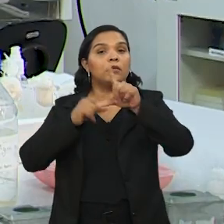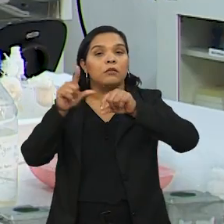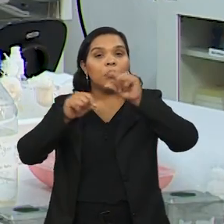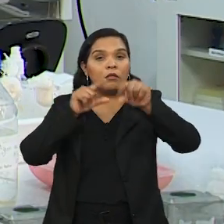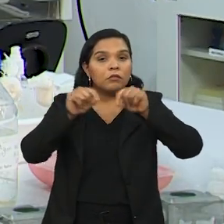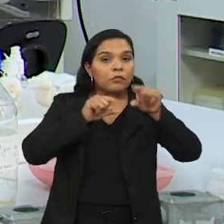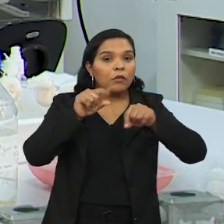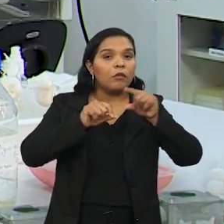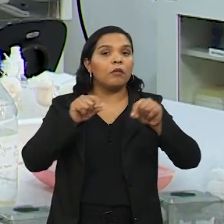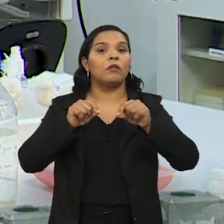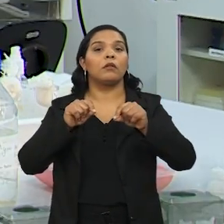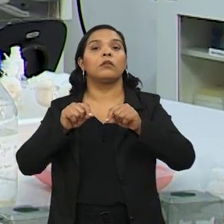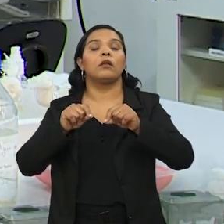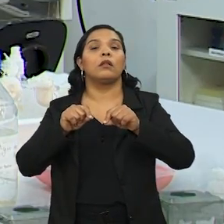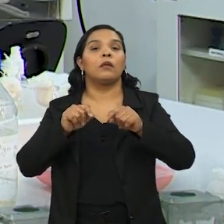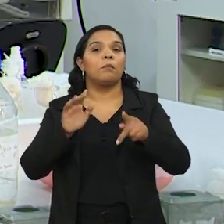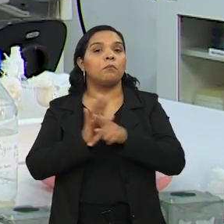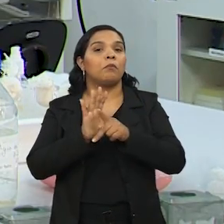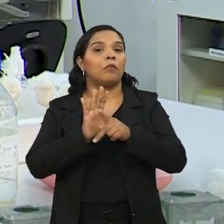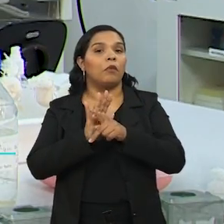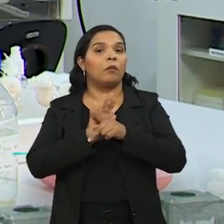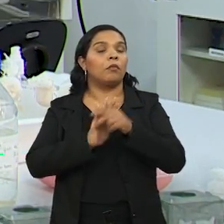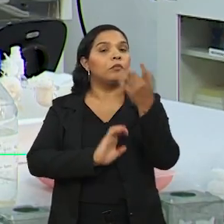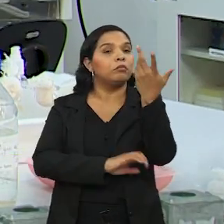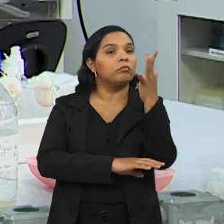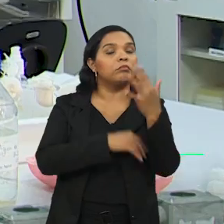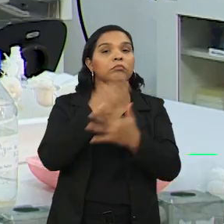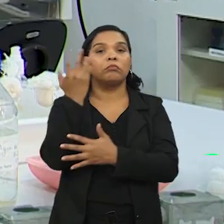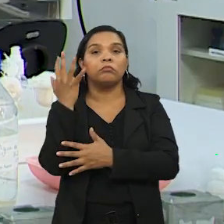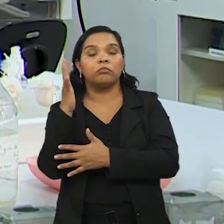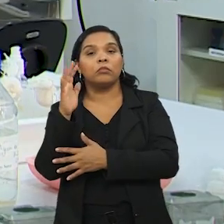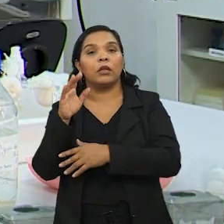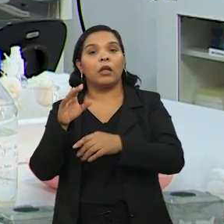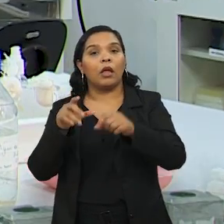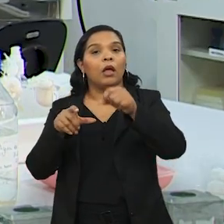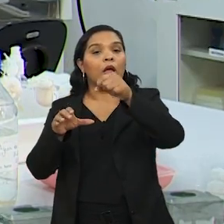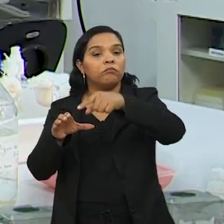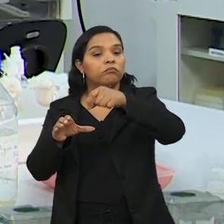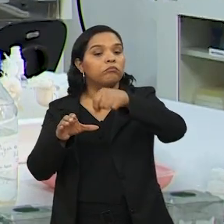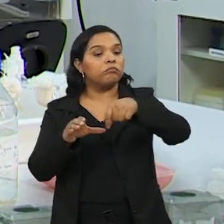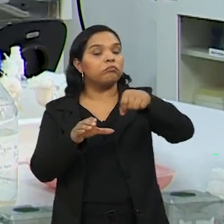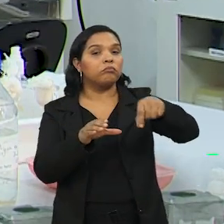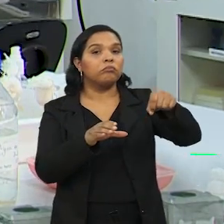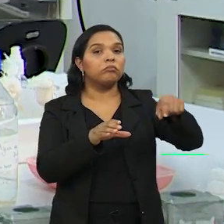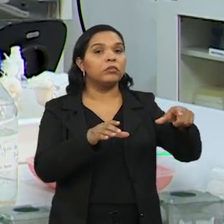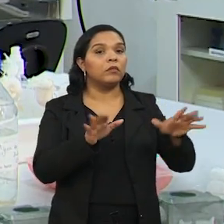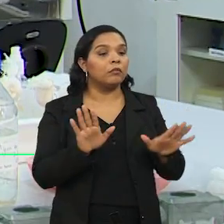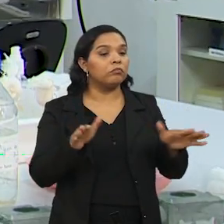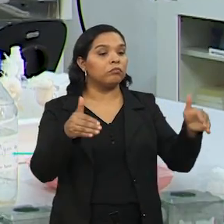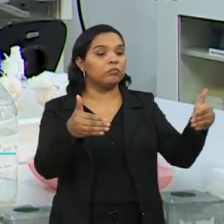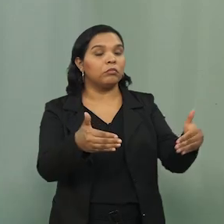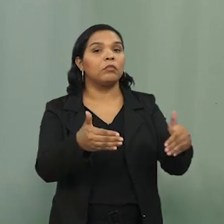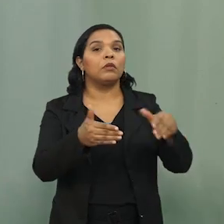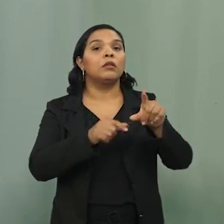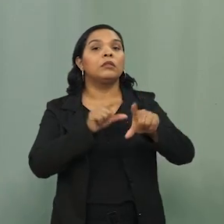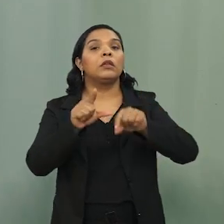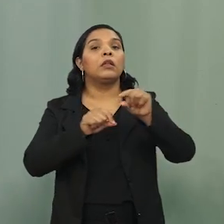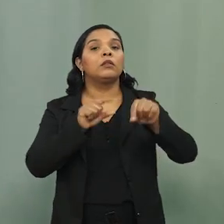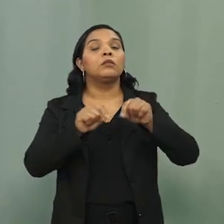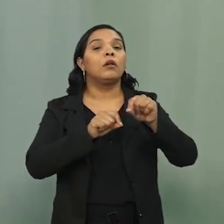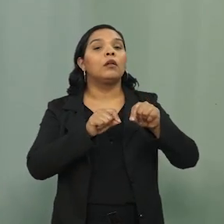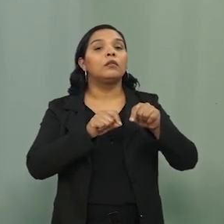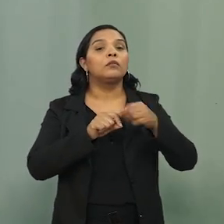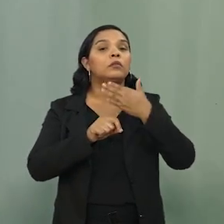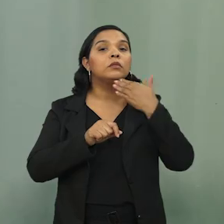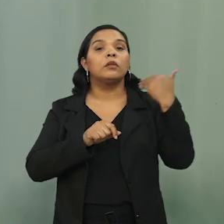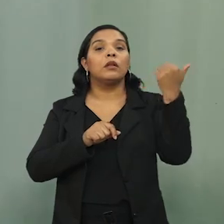Então a gente seleciona eles, são isolados da natureza, a gente cultiva, faz culturas puras e aí nós selecionamos aqueles